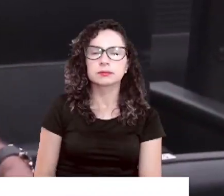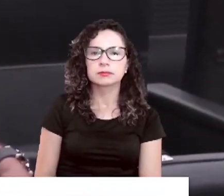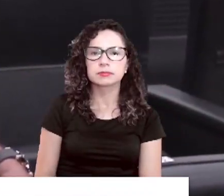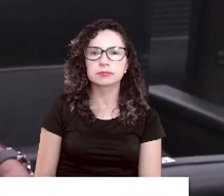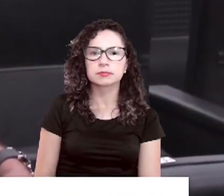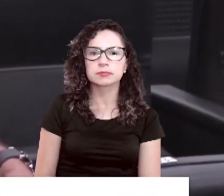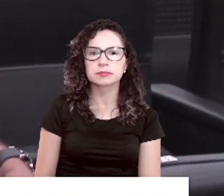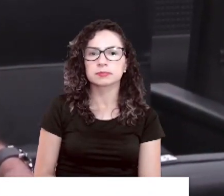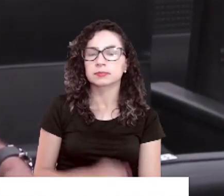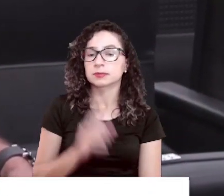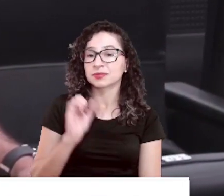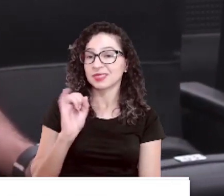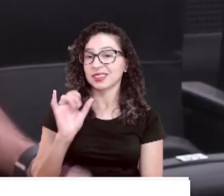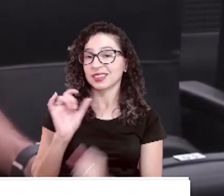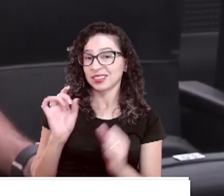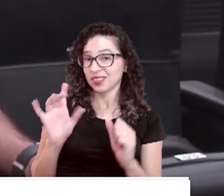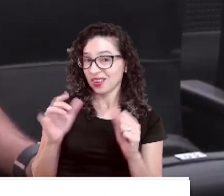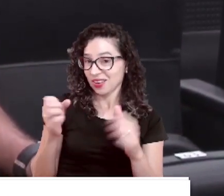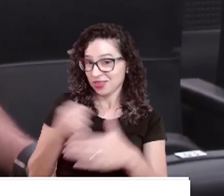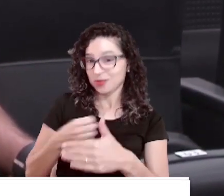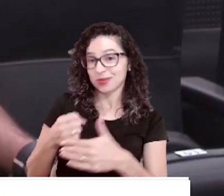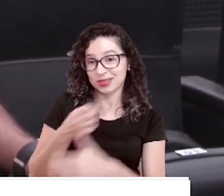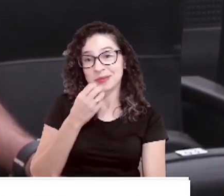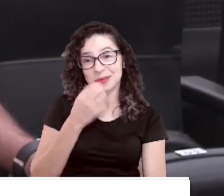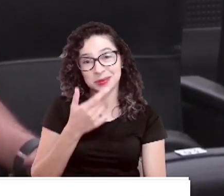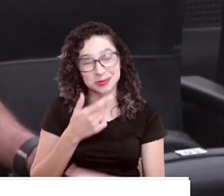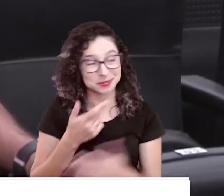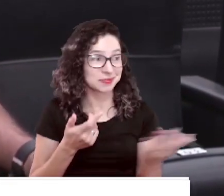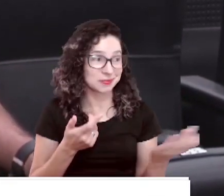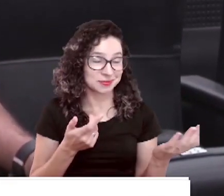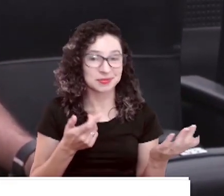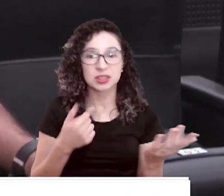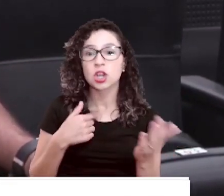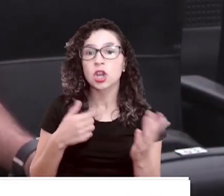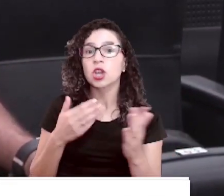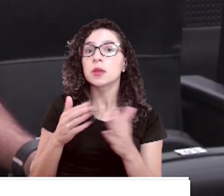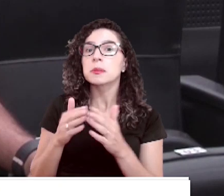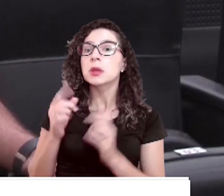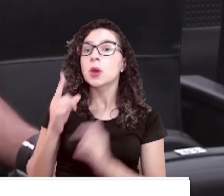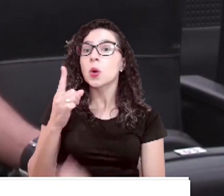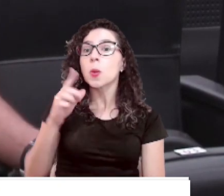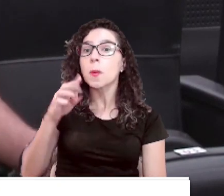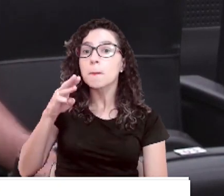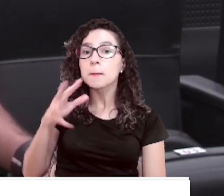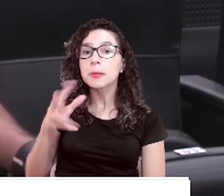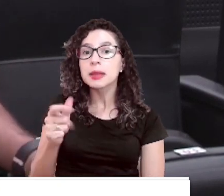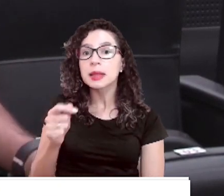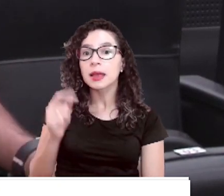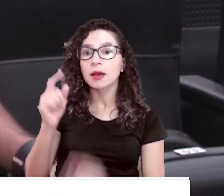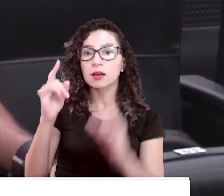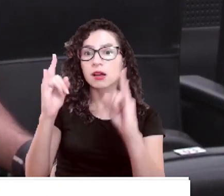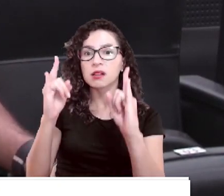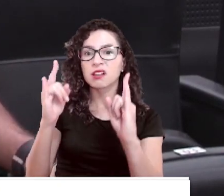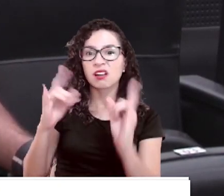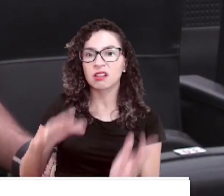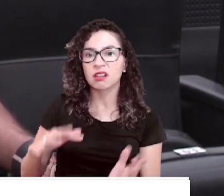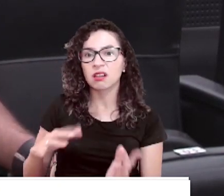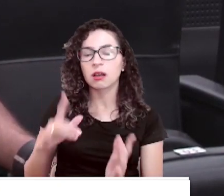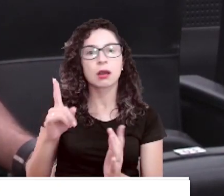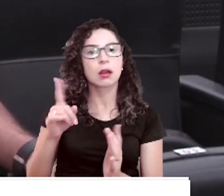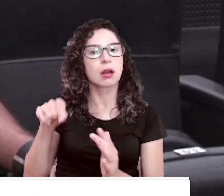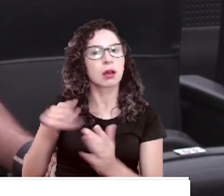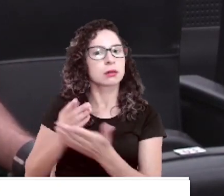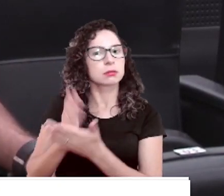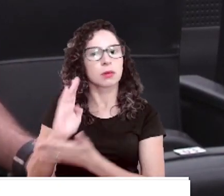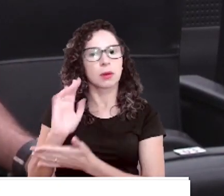Se fosse só a cozinha, tava bom, né? Nós pedimos 1 milhão para reformar aquela antes que caia. Essa casa não aprovou.